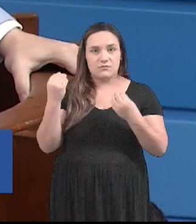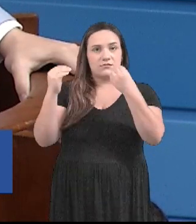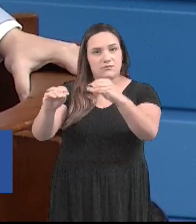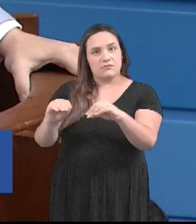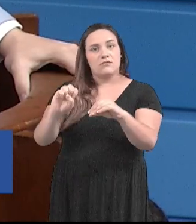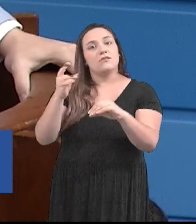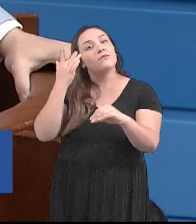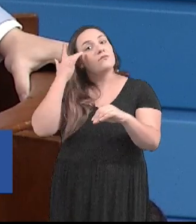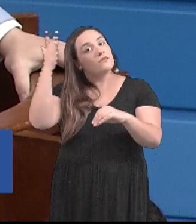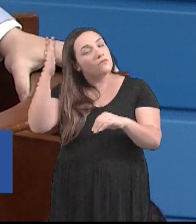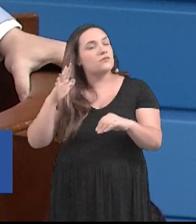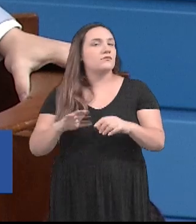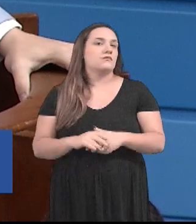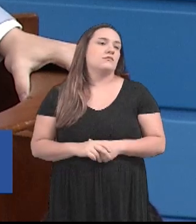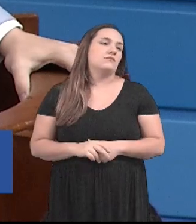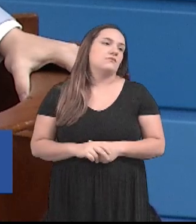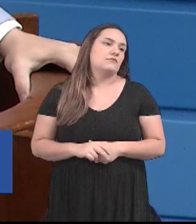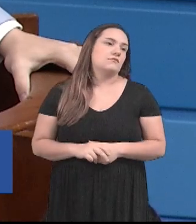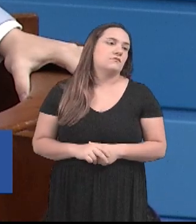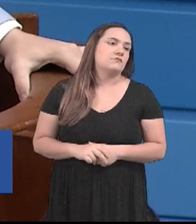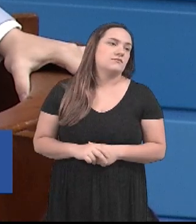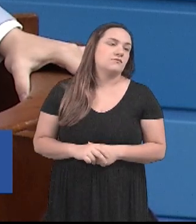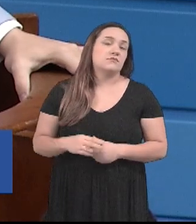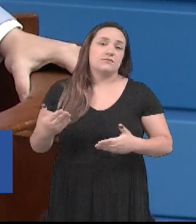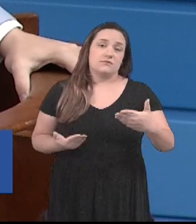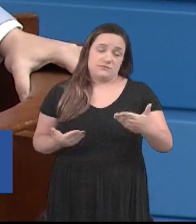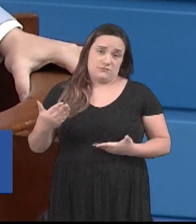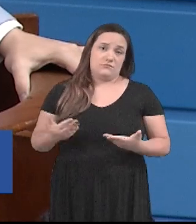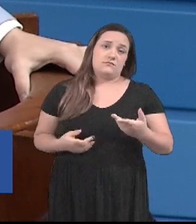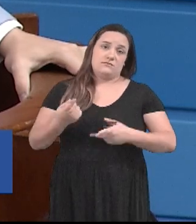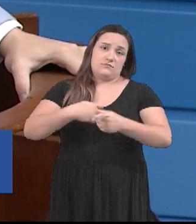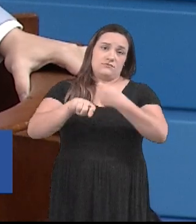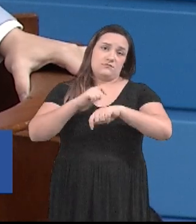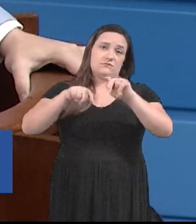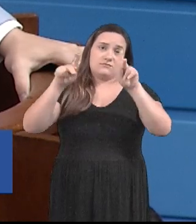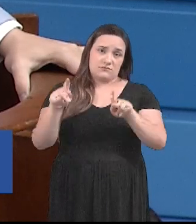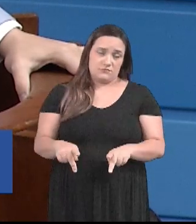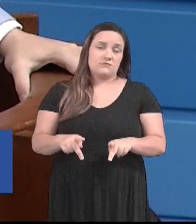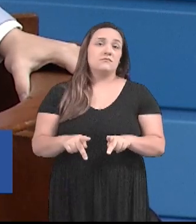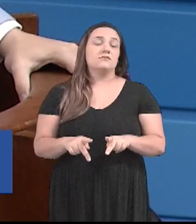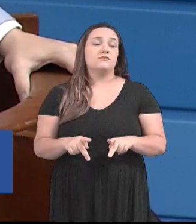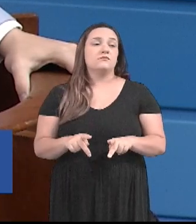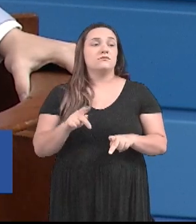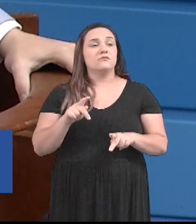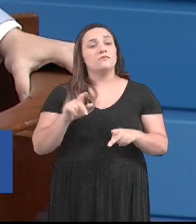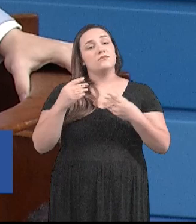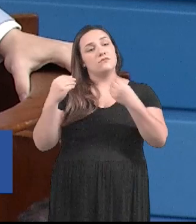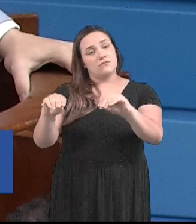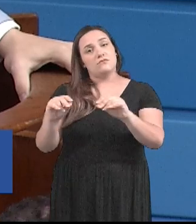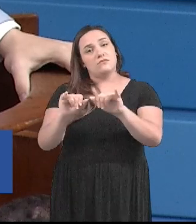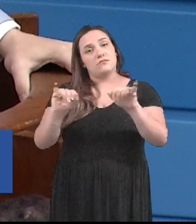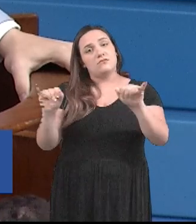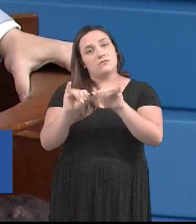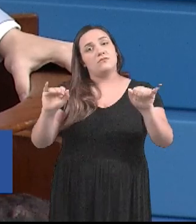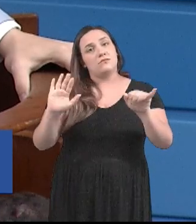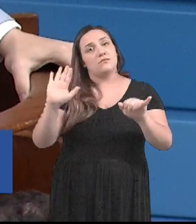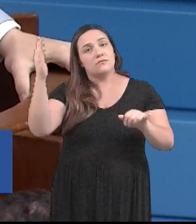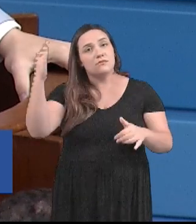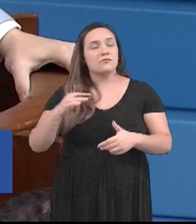ou facilitar, sendo funcionário da administração pública, autorizado a inserção de dados